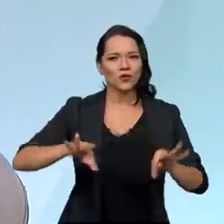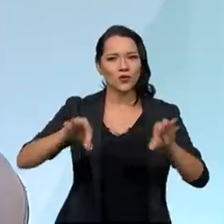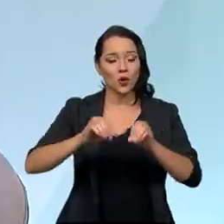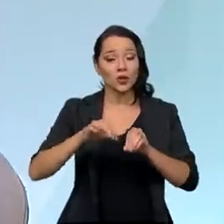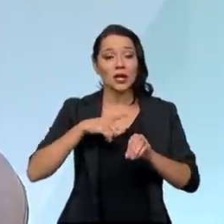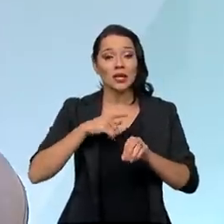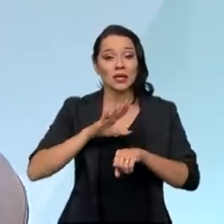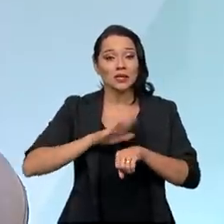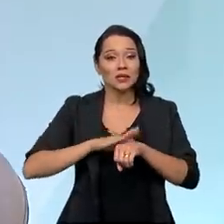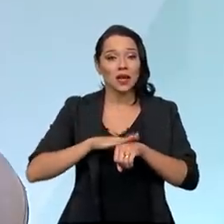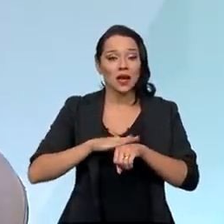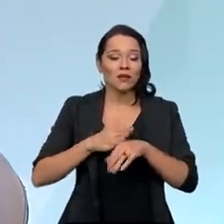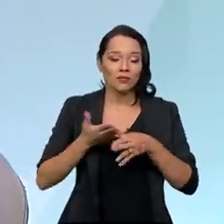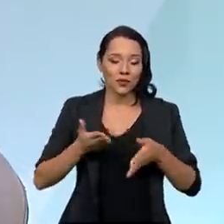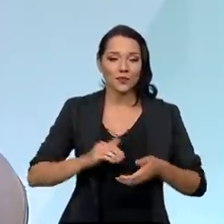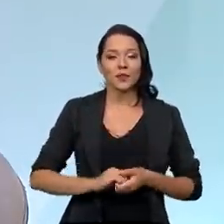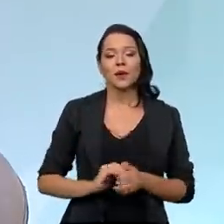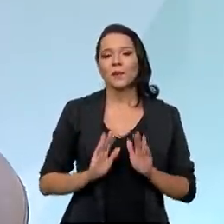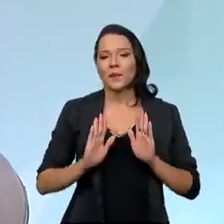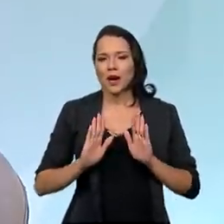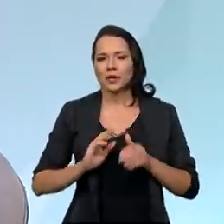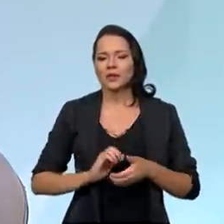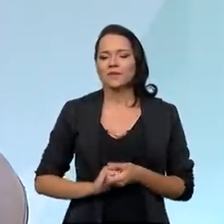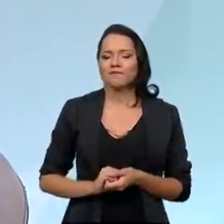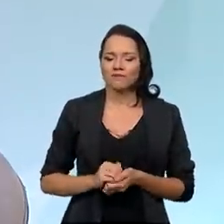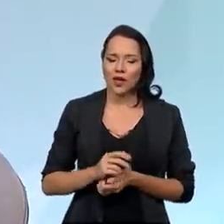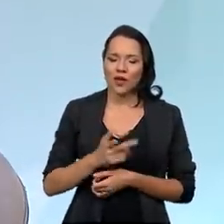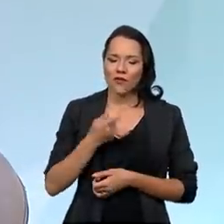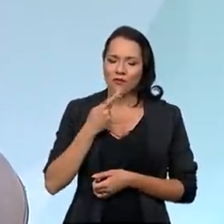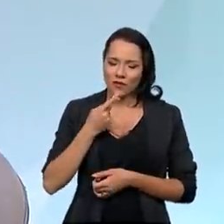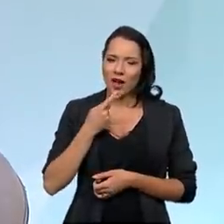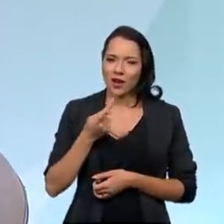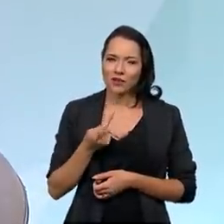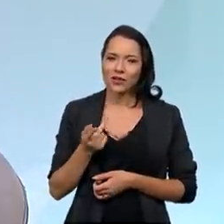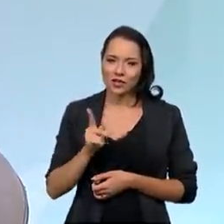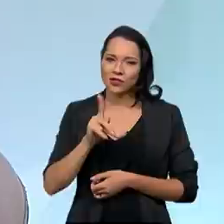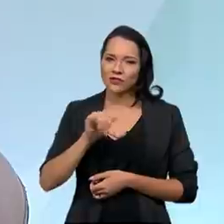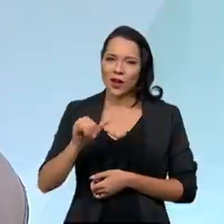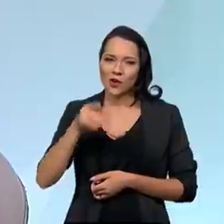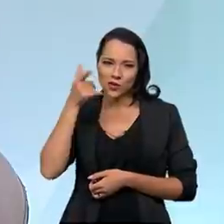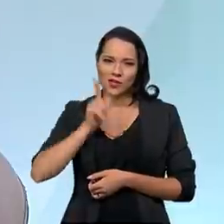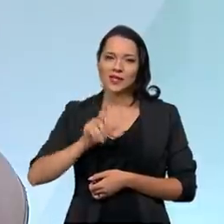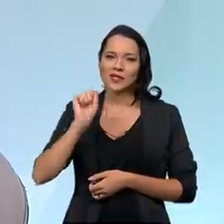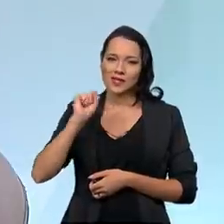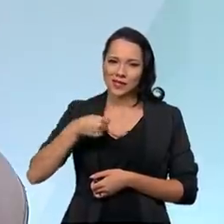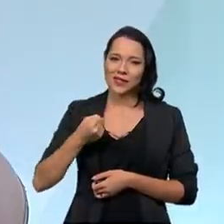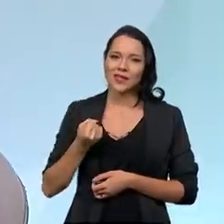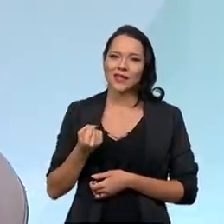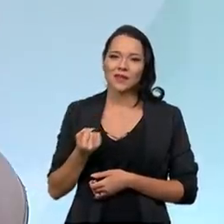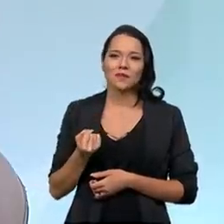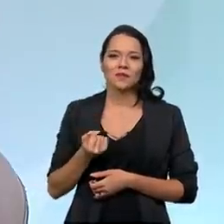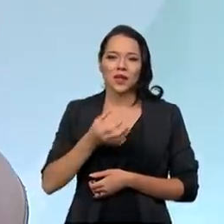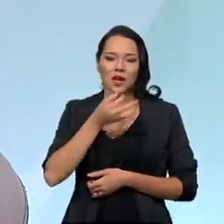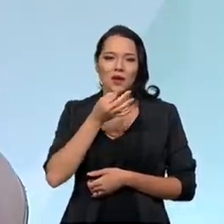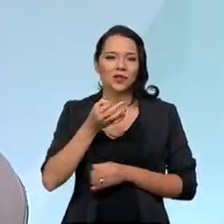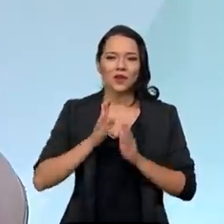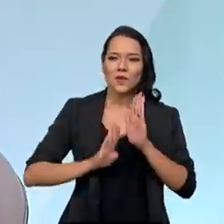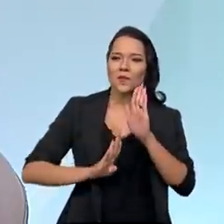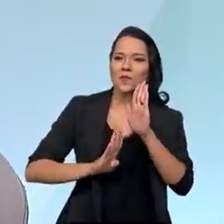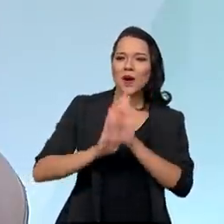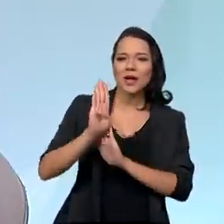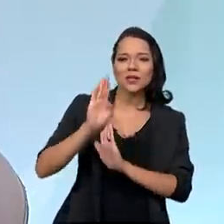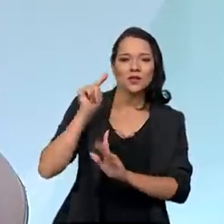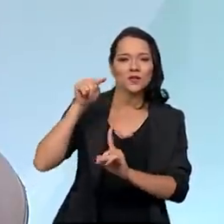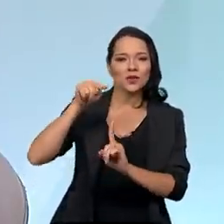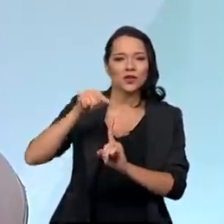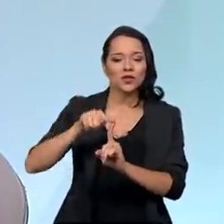nesse tempo de titulação. Mas eu ouso dizer que nós conseguiremos sim, acho que ultrapassar esta